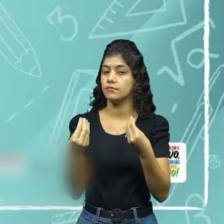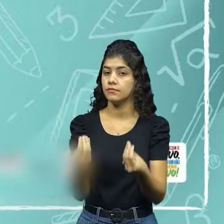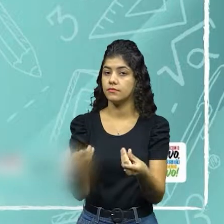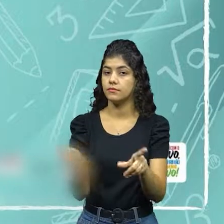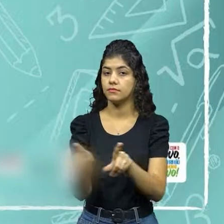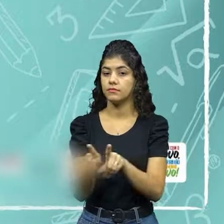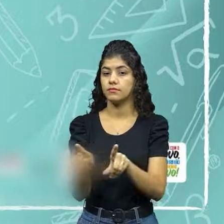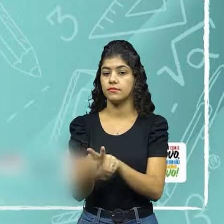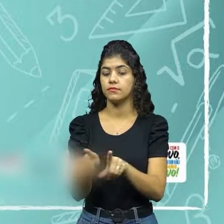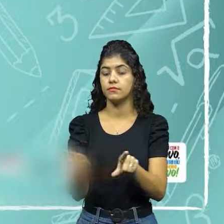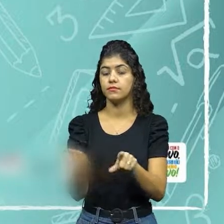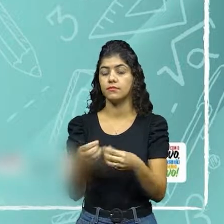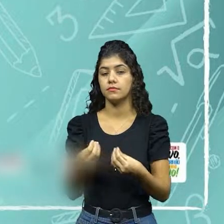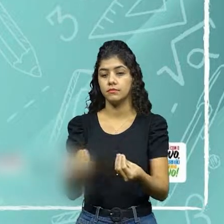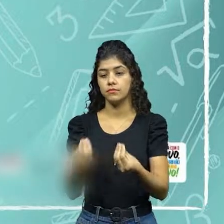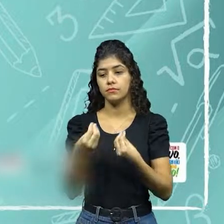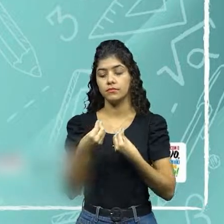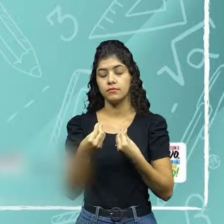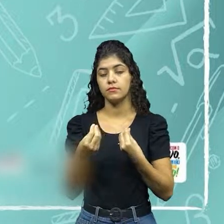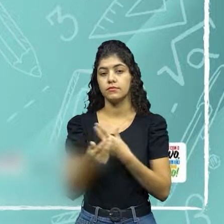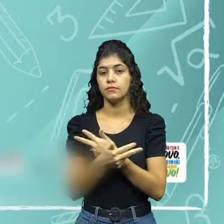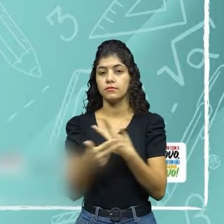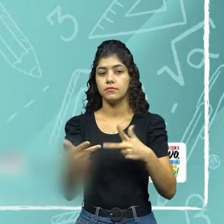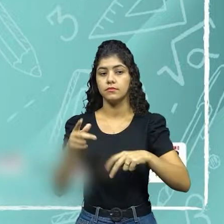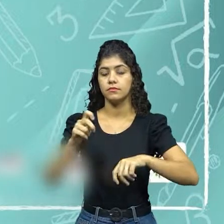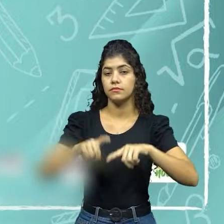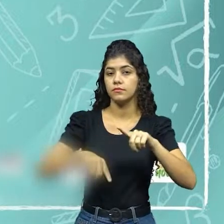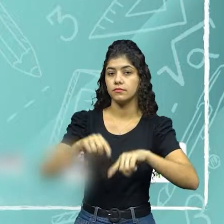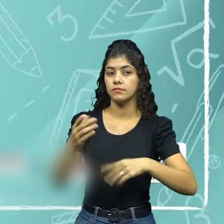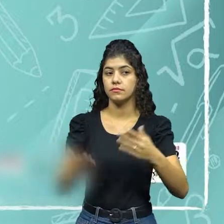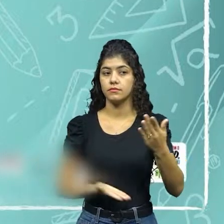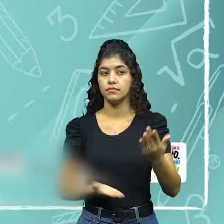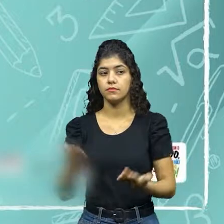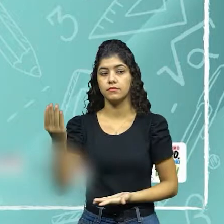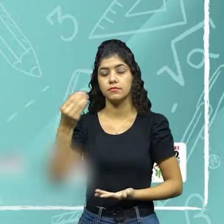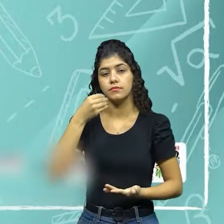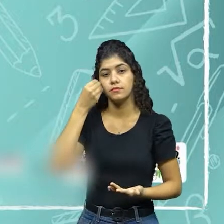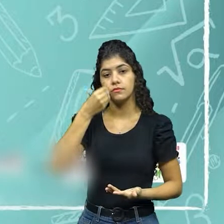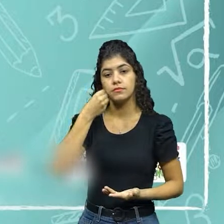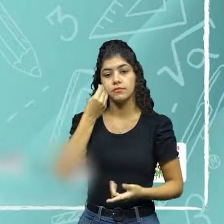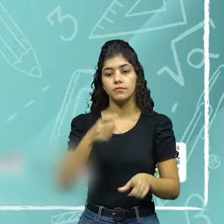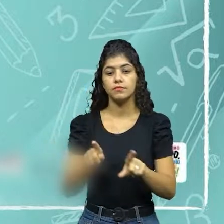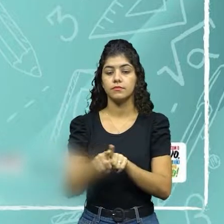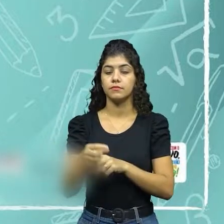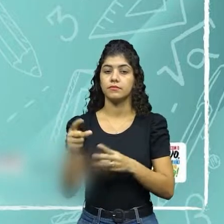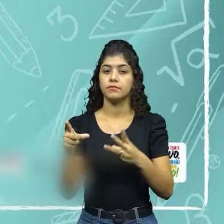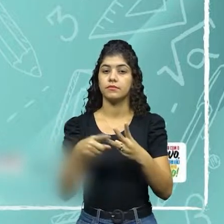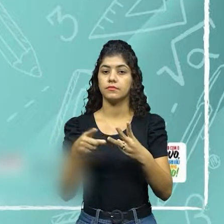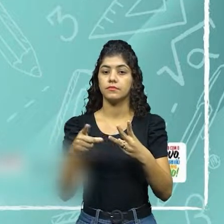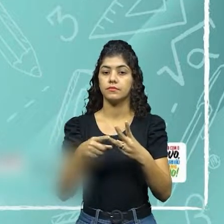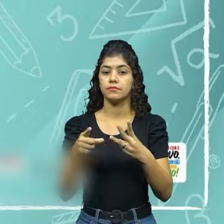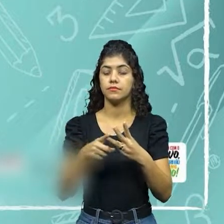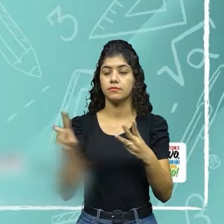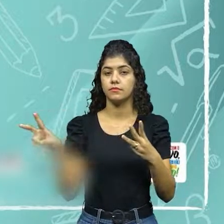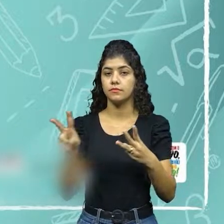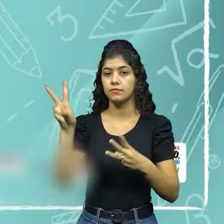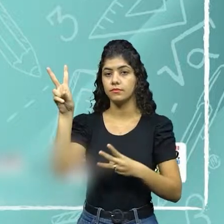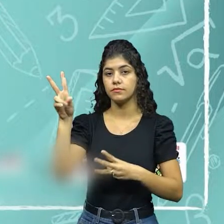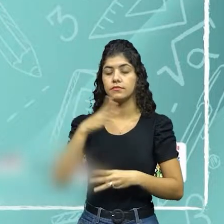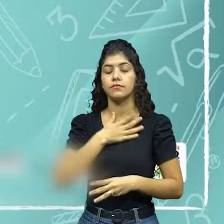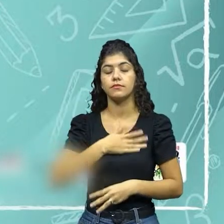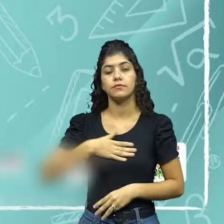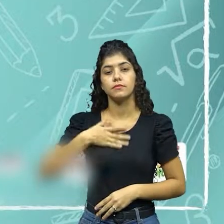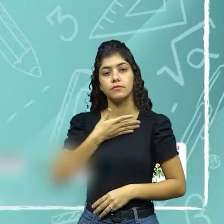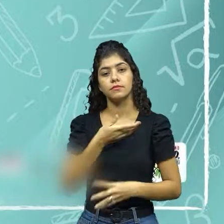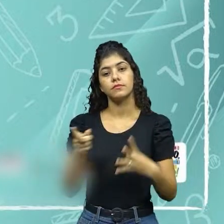a oferta ao mercado, com relação aos produtos, serviços e experiências. A terceira, que é o valor da satisfação.